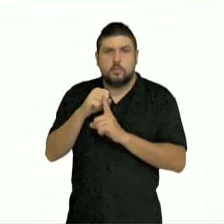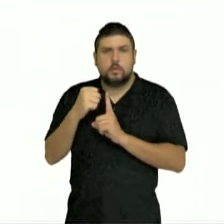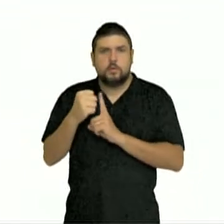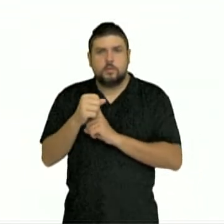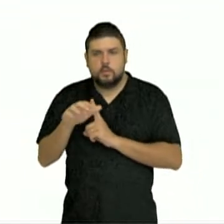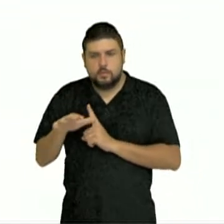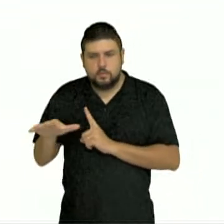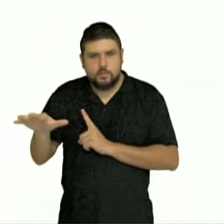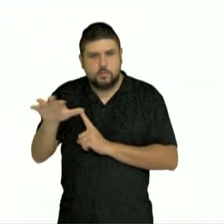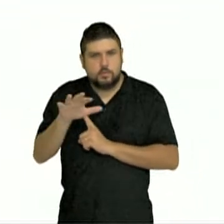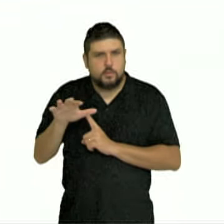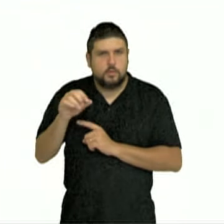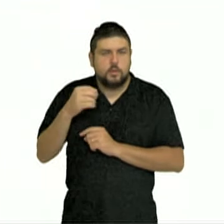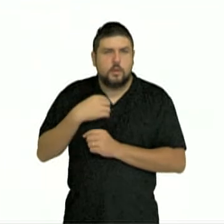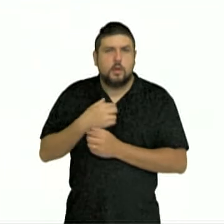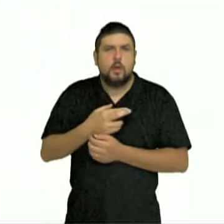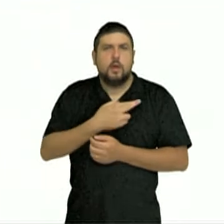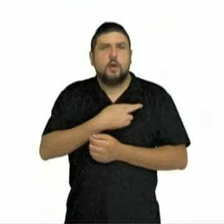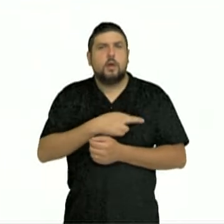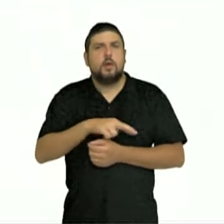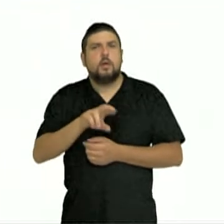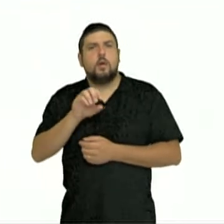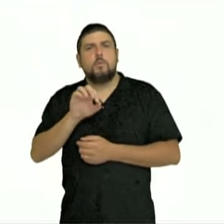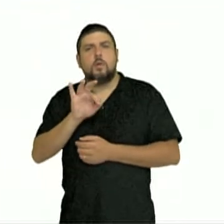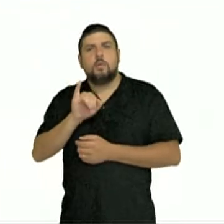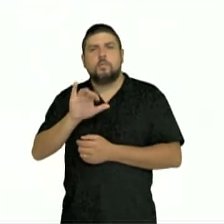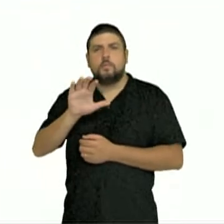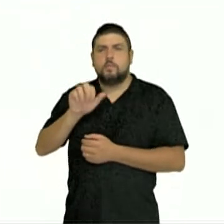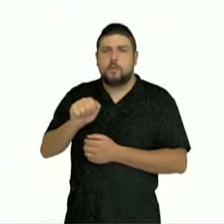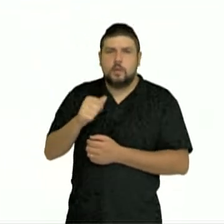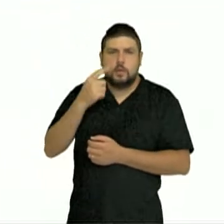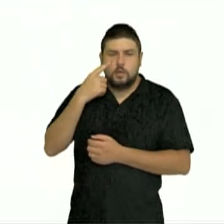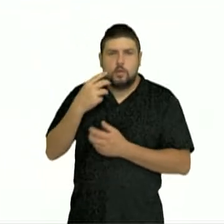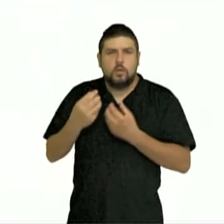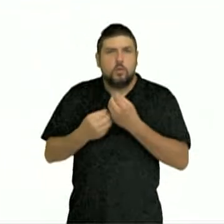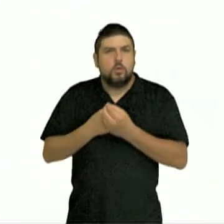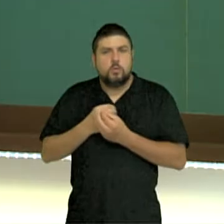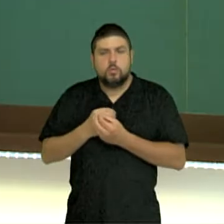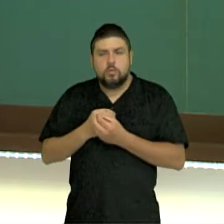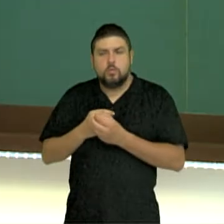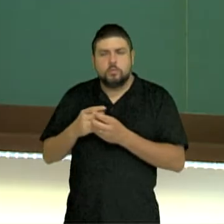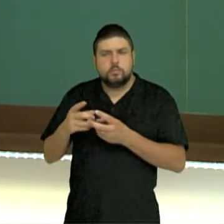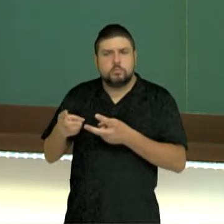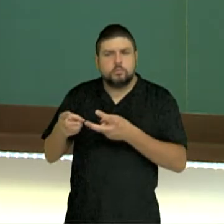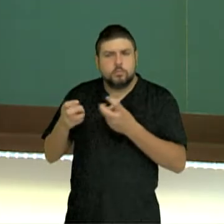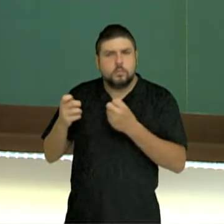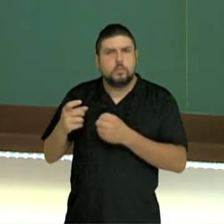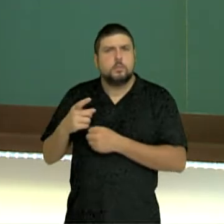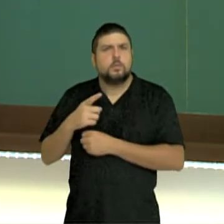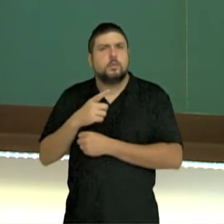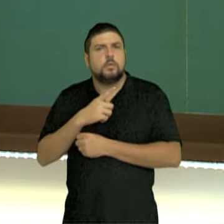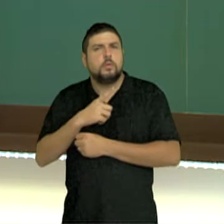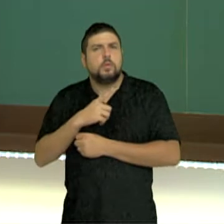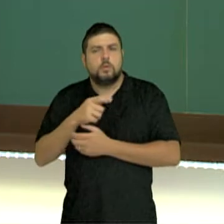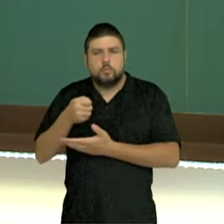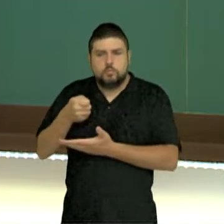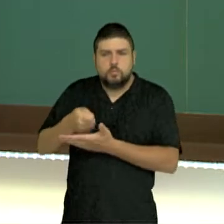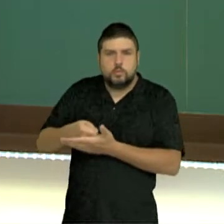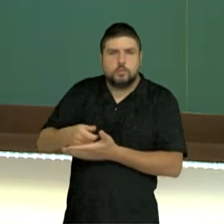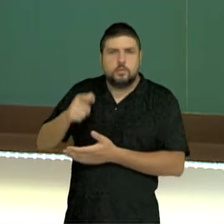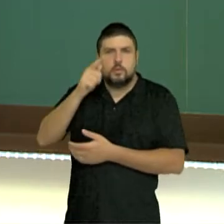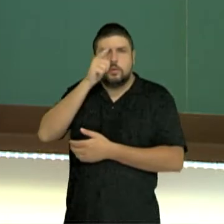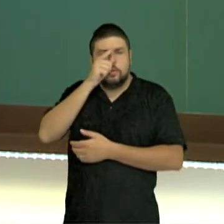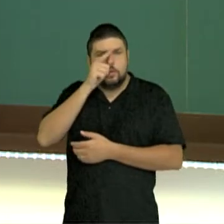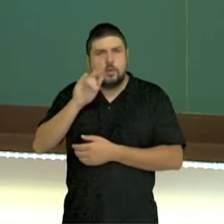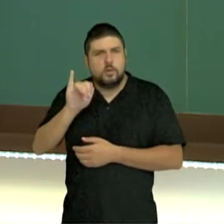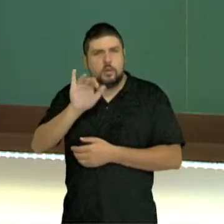estruturada acerca da religião órfica, nós vamos encontrar então o determinismo grego, assim como é apresentado nessa imagem aqui, a noção de